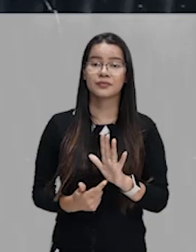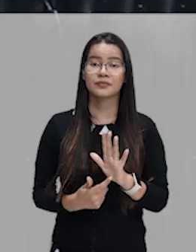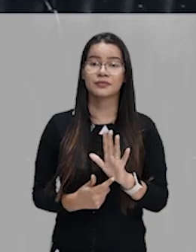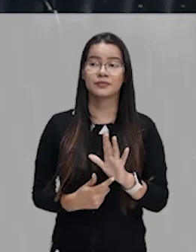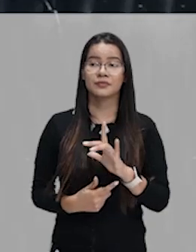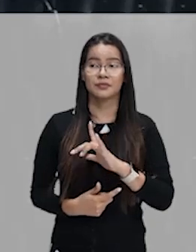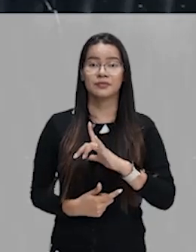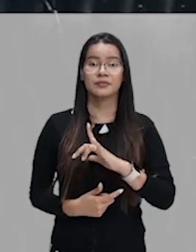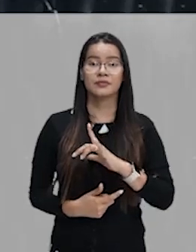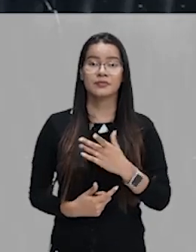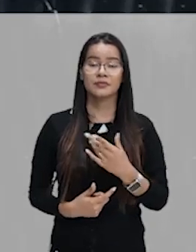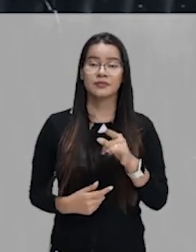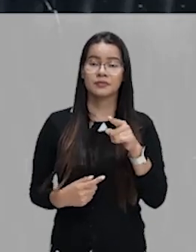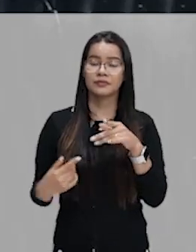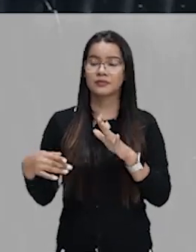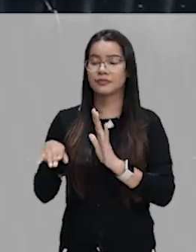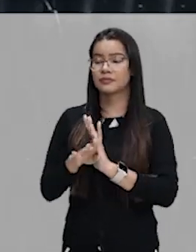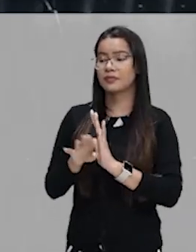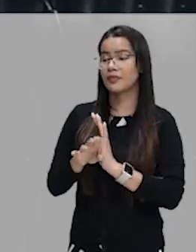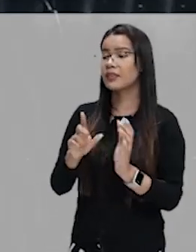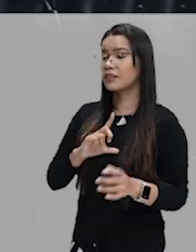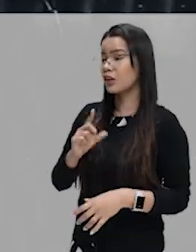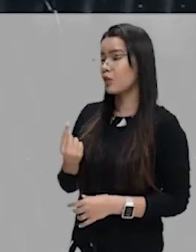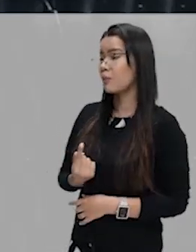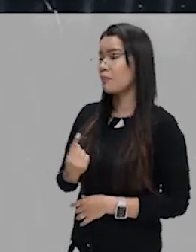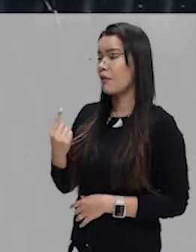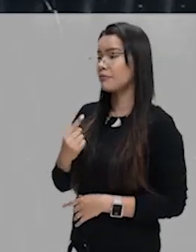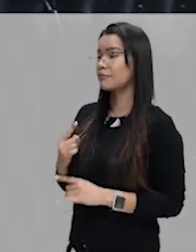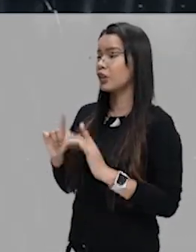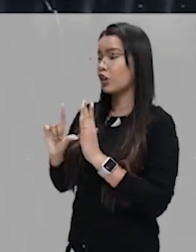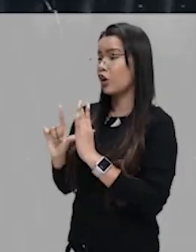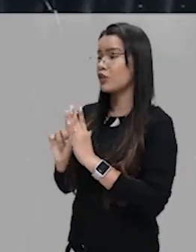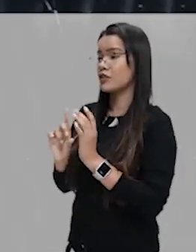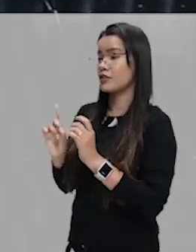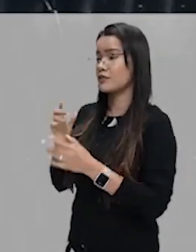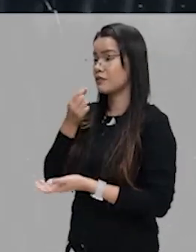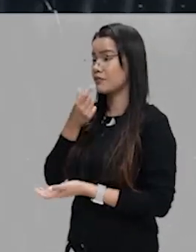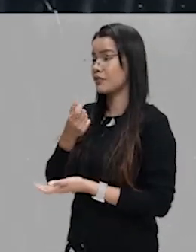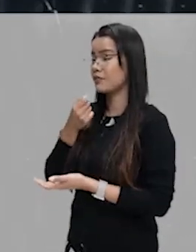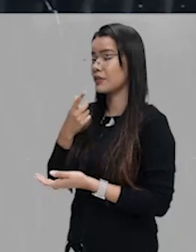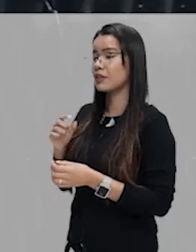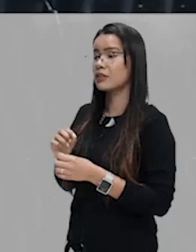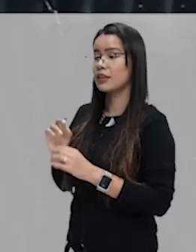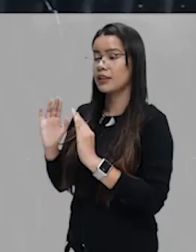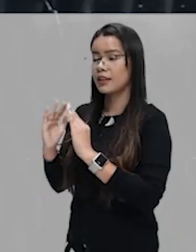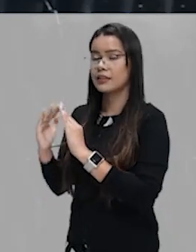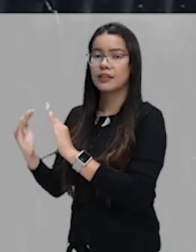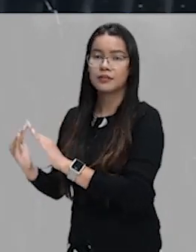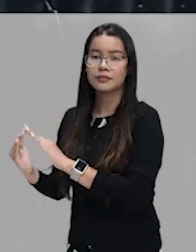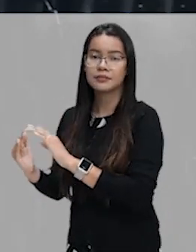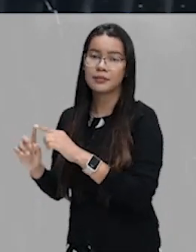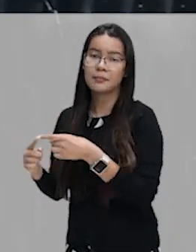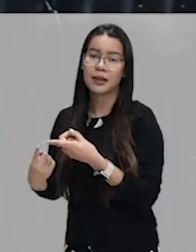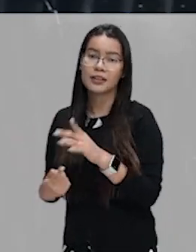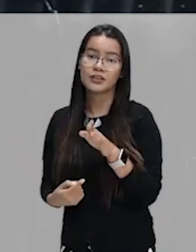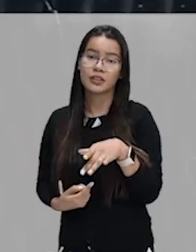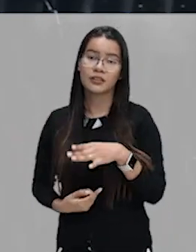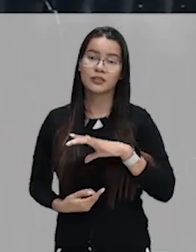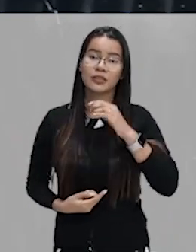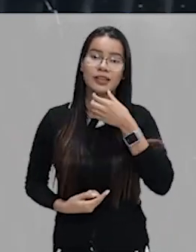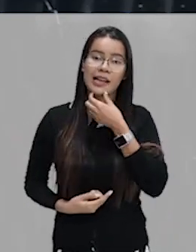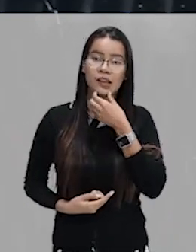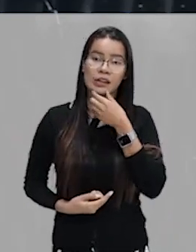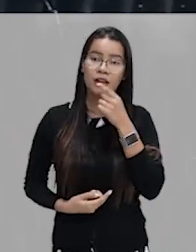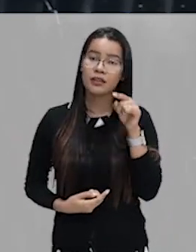tem uma farmácia na esquina. Para falar que existe uma farmácia na esquina. Só que no inglês você não pode